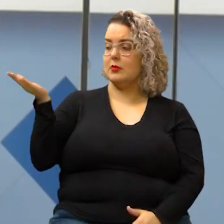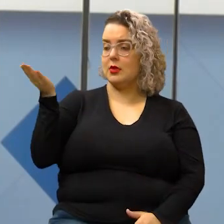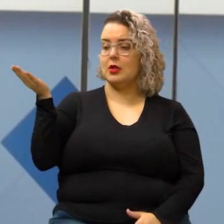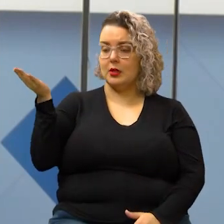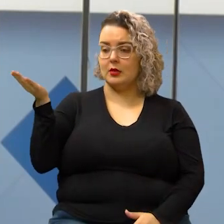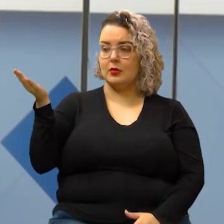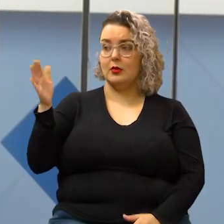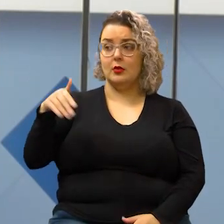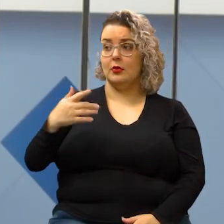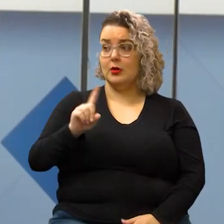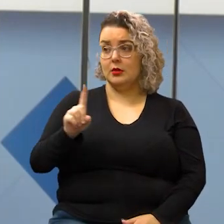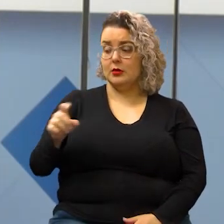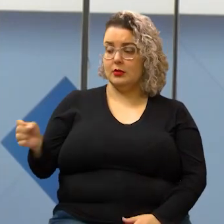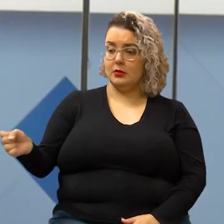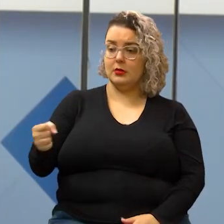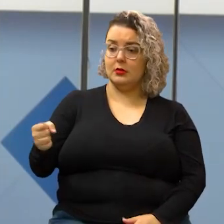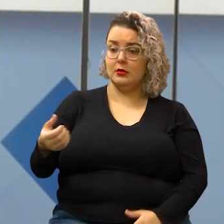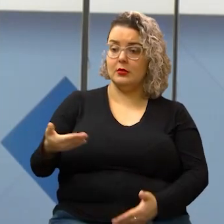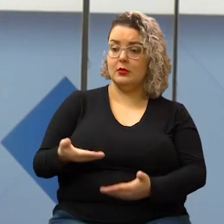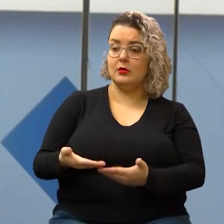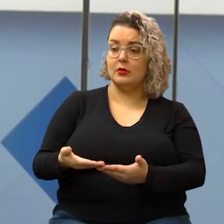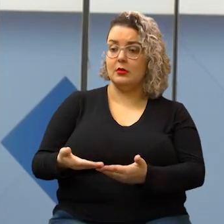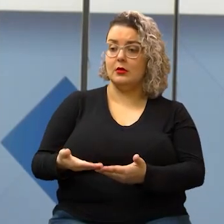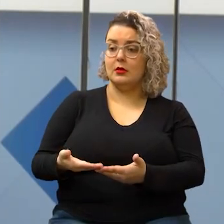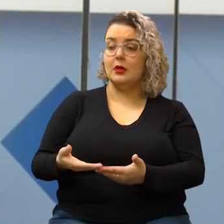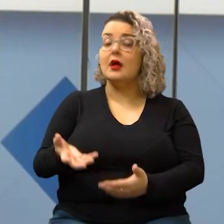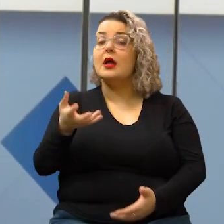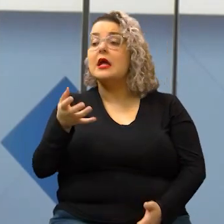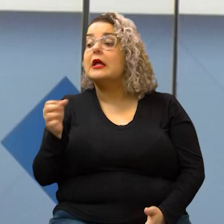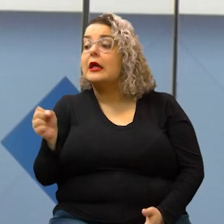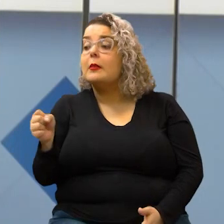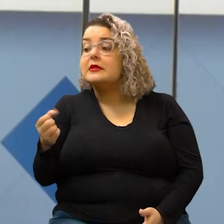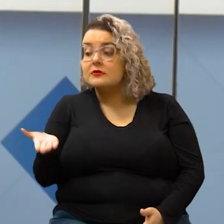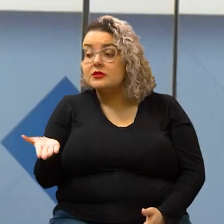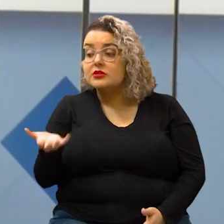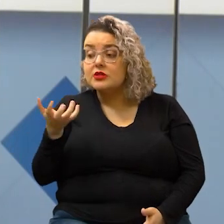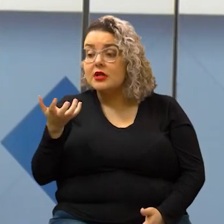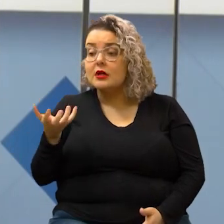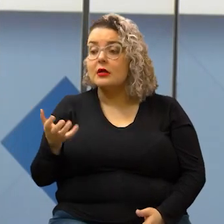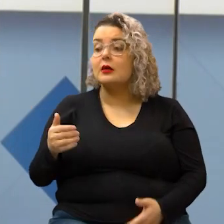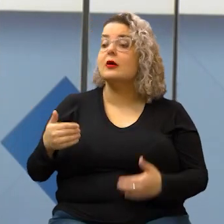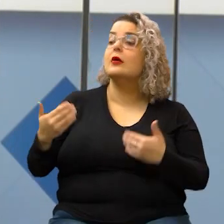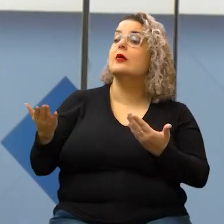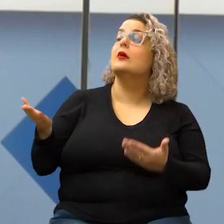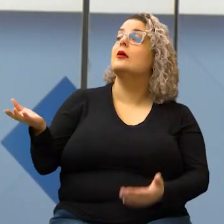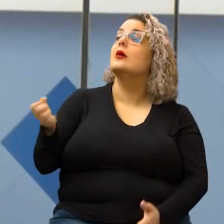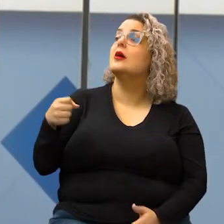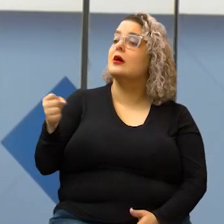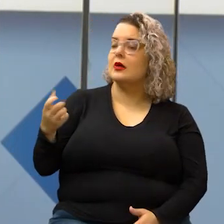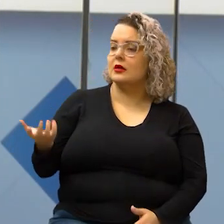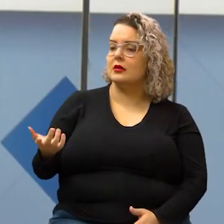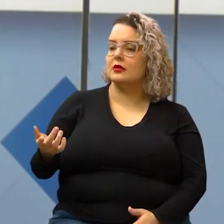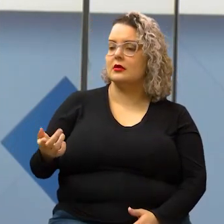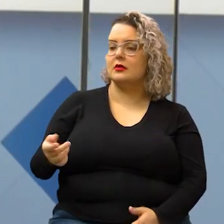quando ele não coloca o copo direto, é: vai uma cervejinha aí? Qual que é a cerveja? Tem Heineken, tem isso, tem